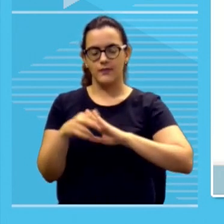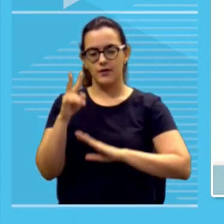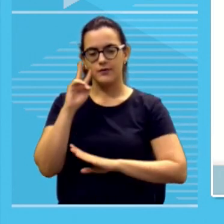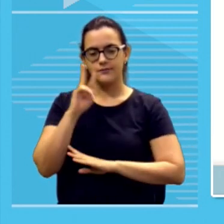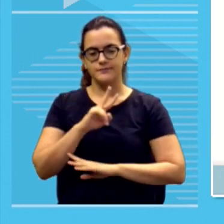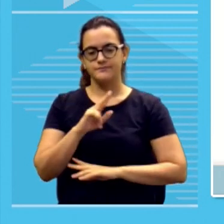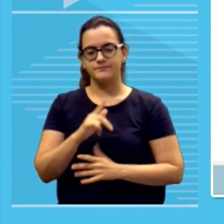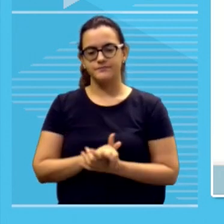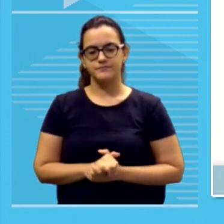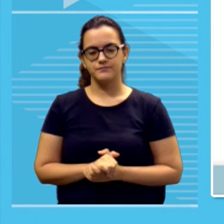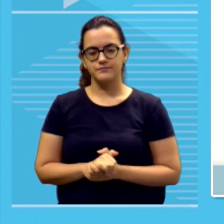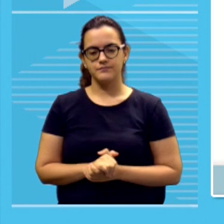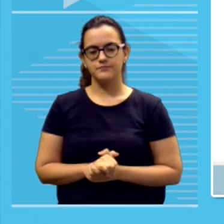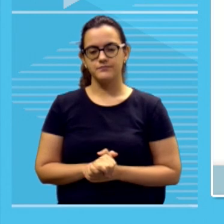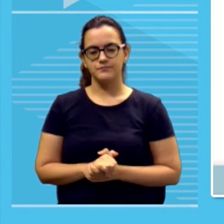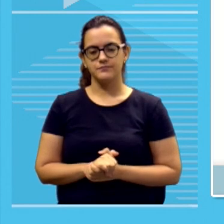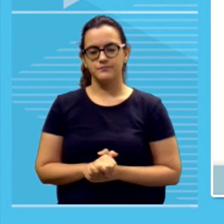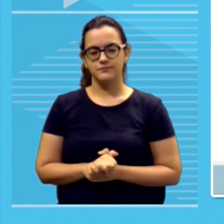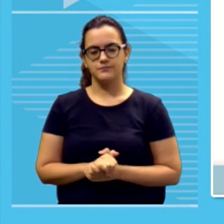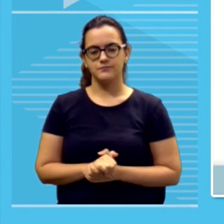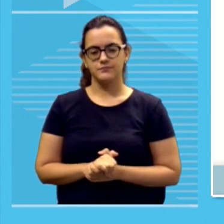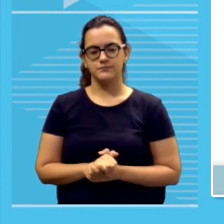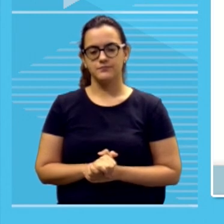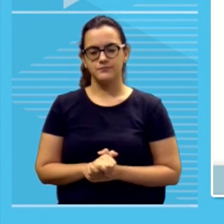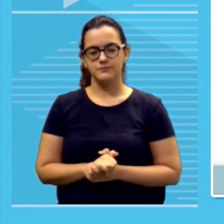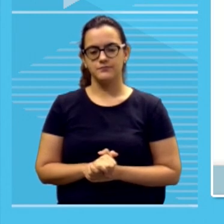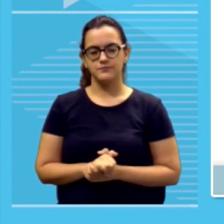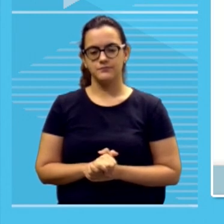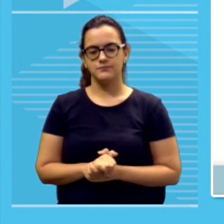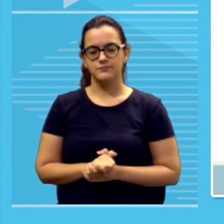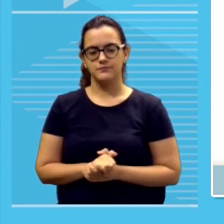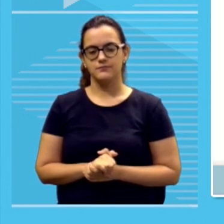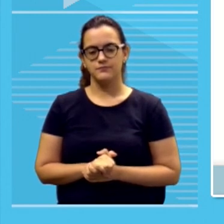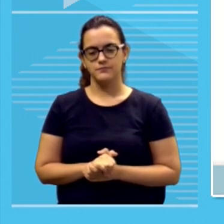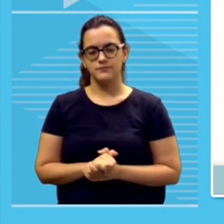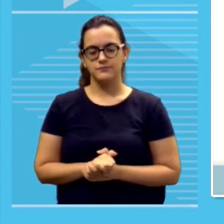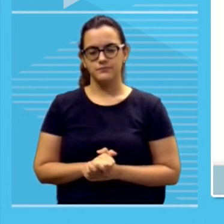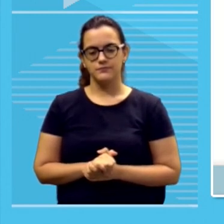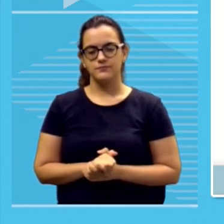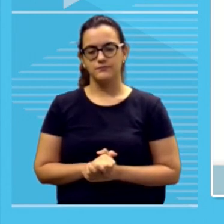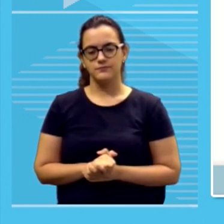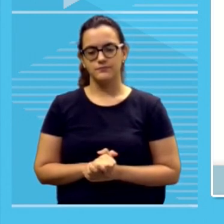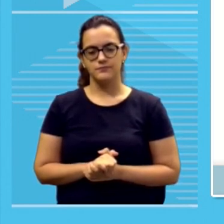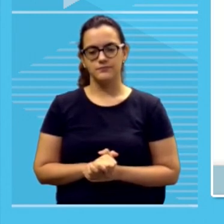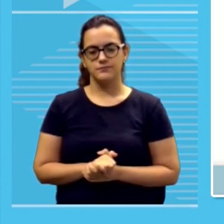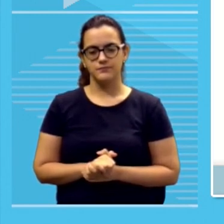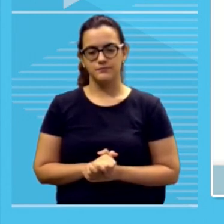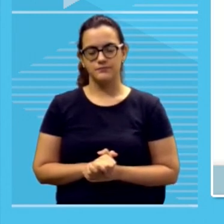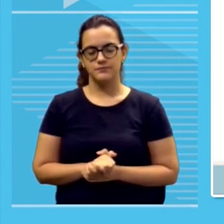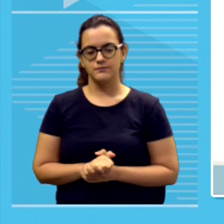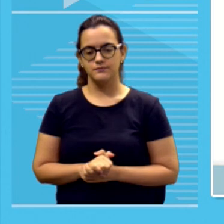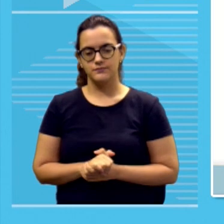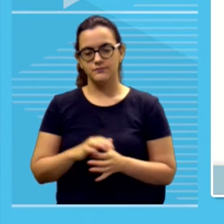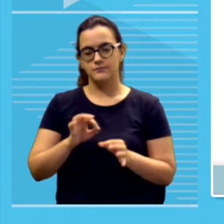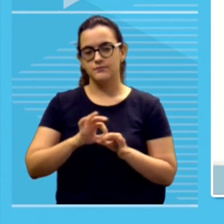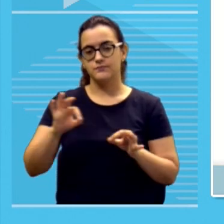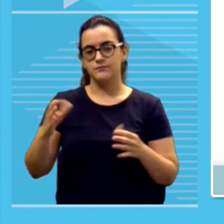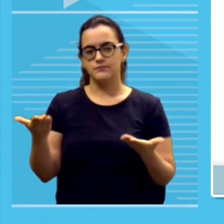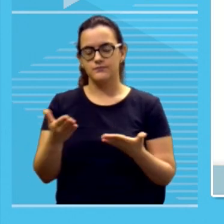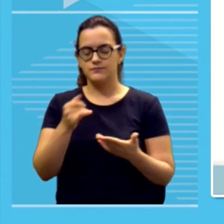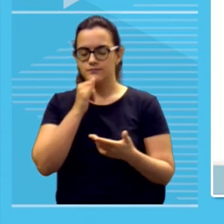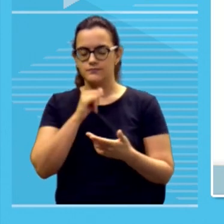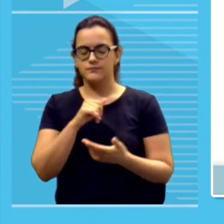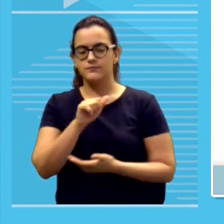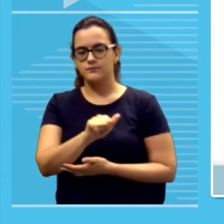quadrado distância do a para o b vai ser raiz de 16